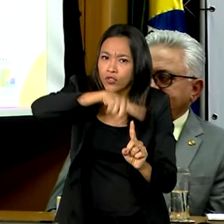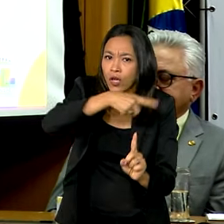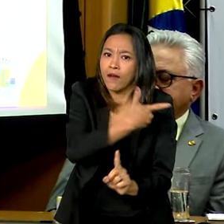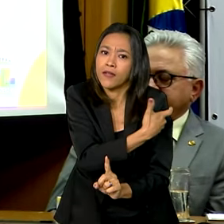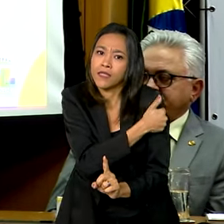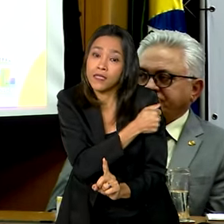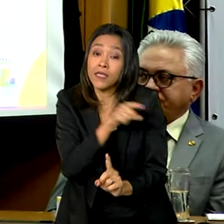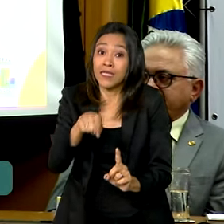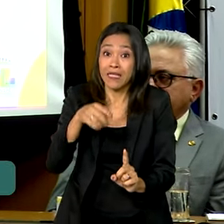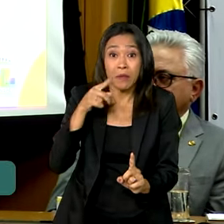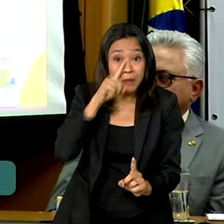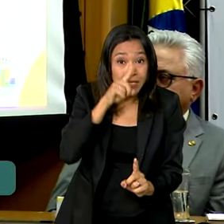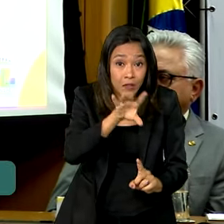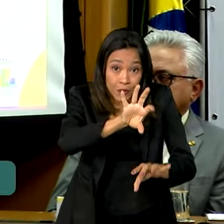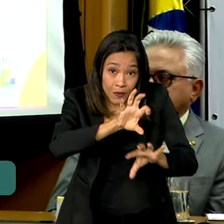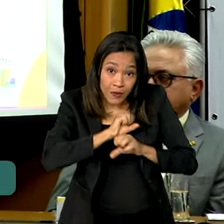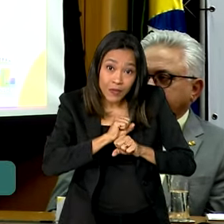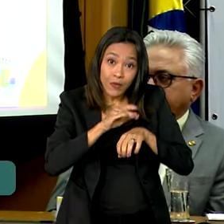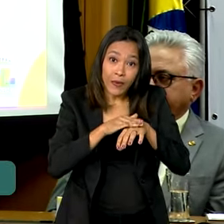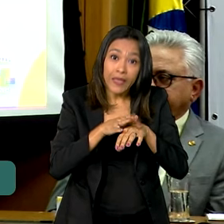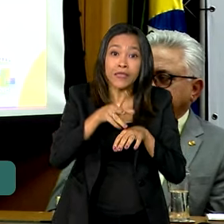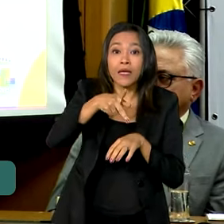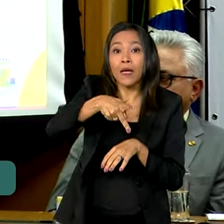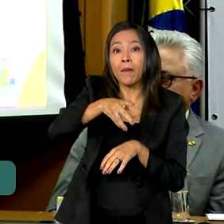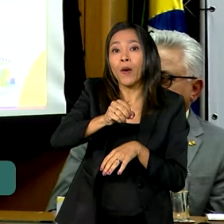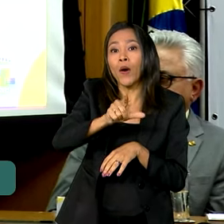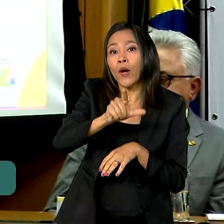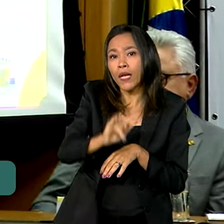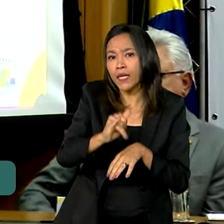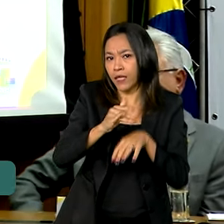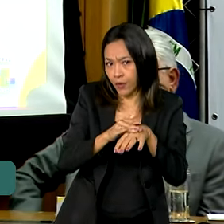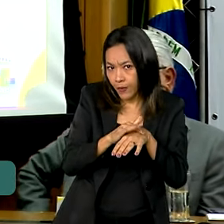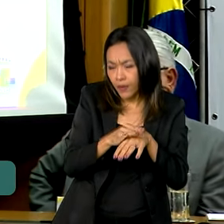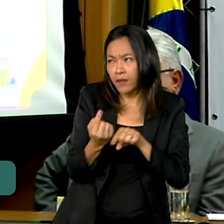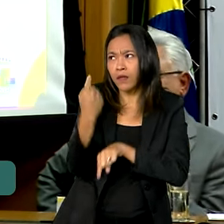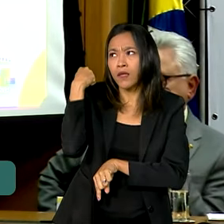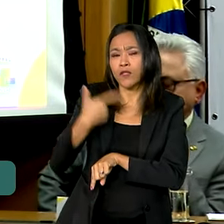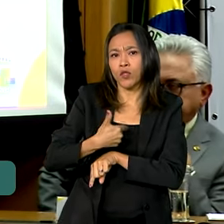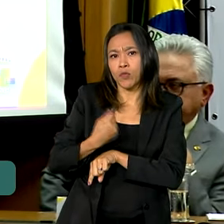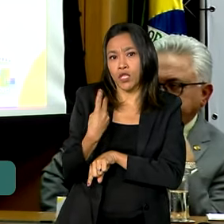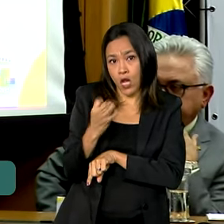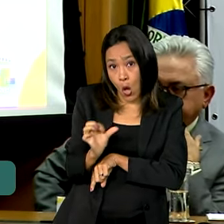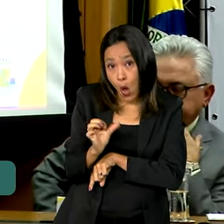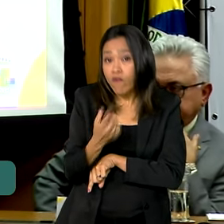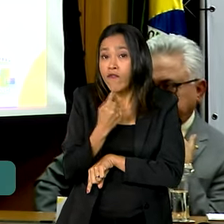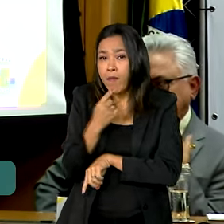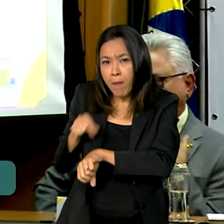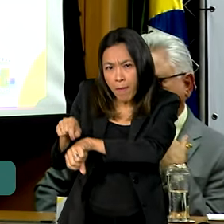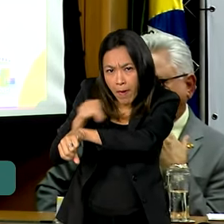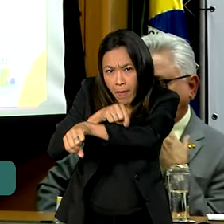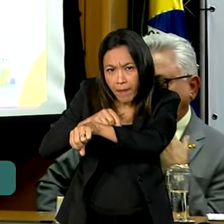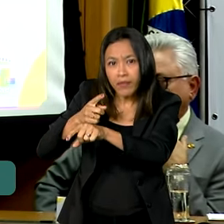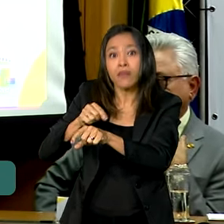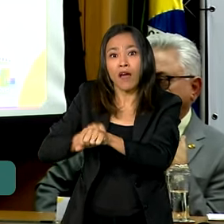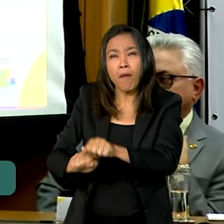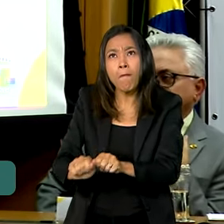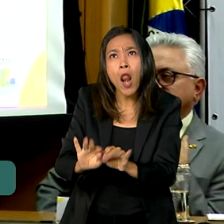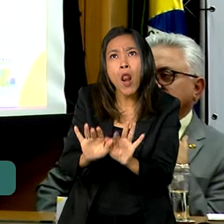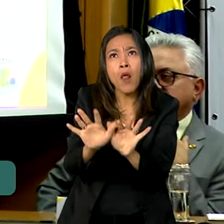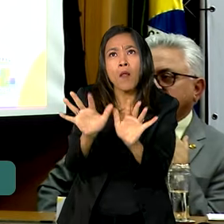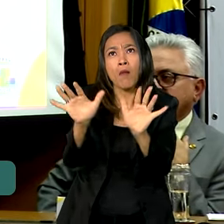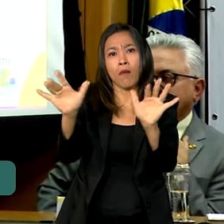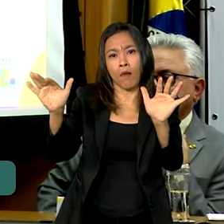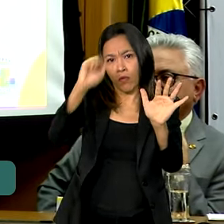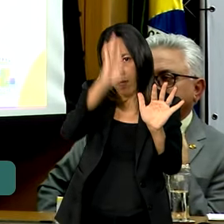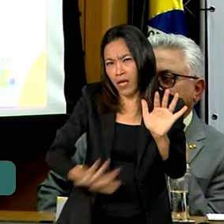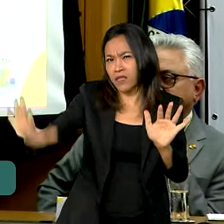reintrodução de doenças como poliomielite, e lembrando que desde 2018 o sarampo circulava no nosso país, circulou até o